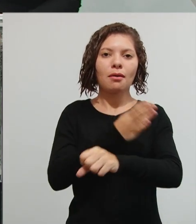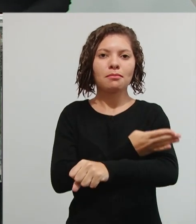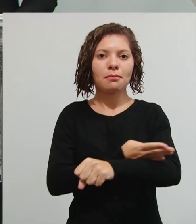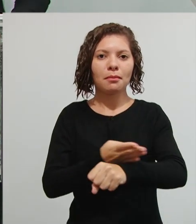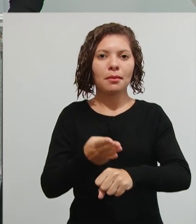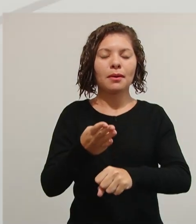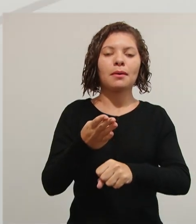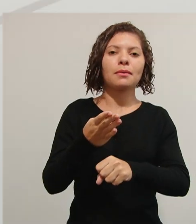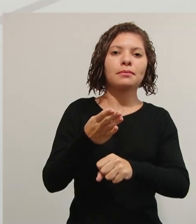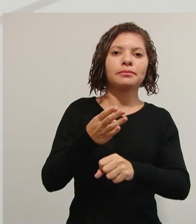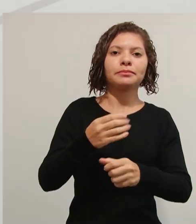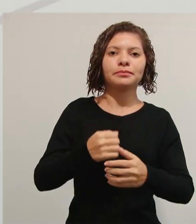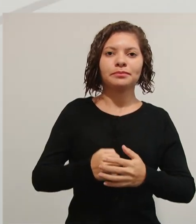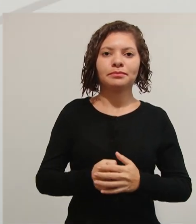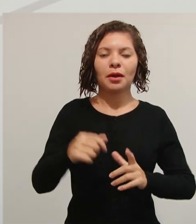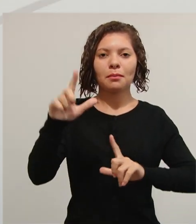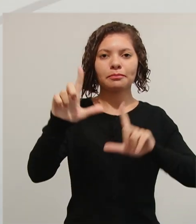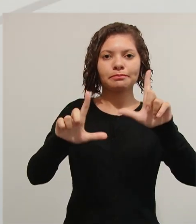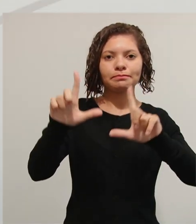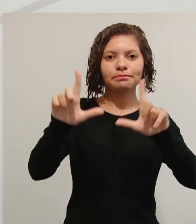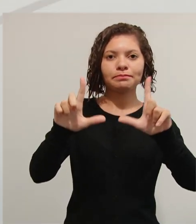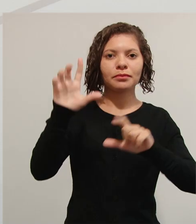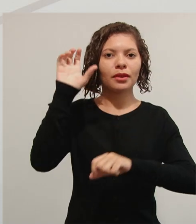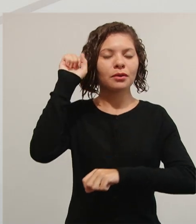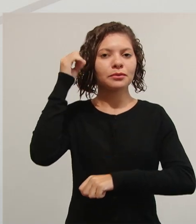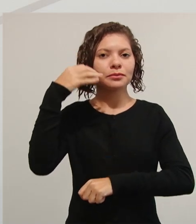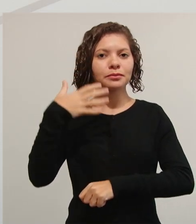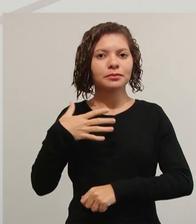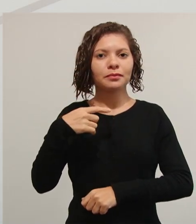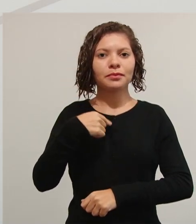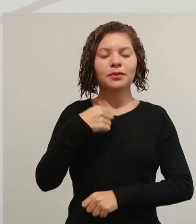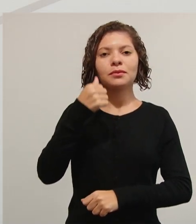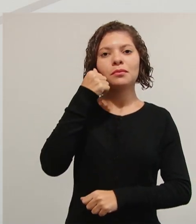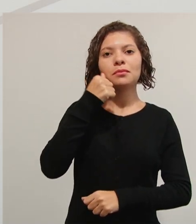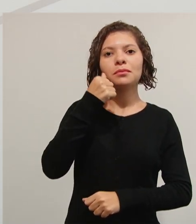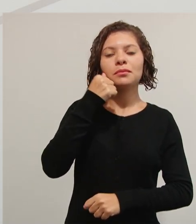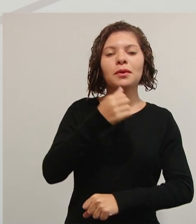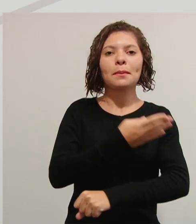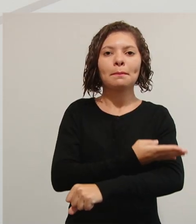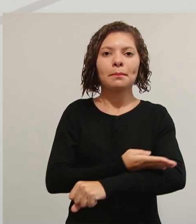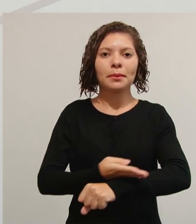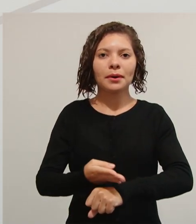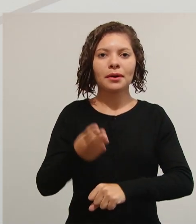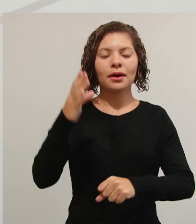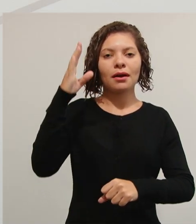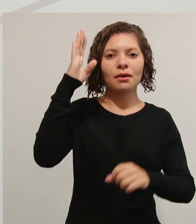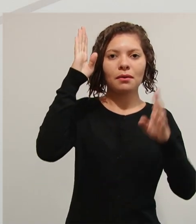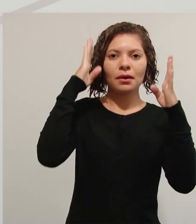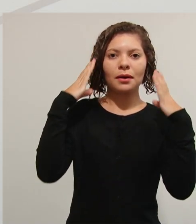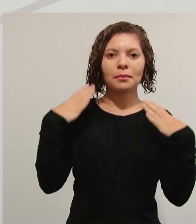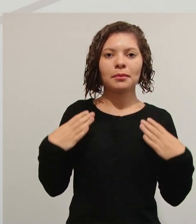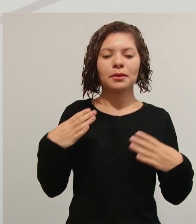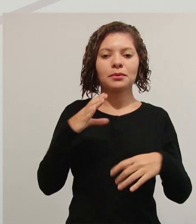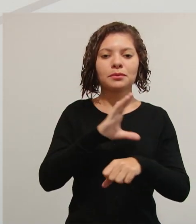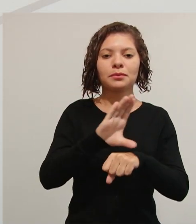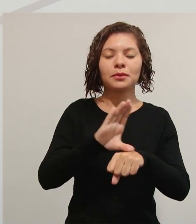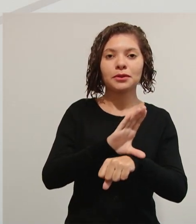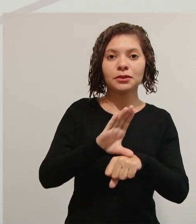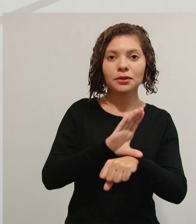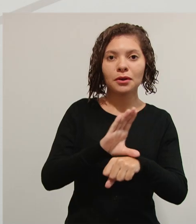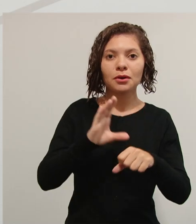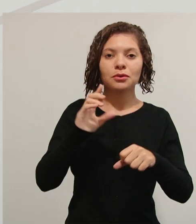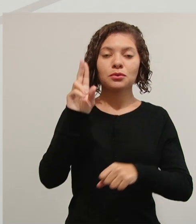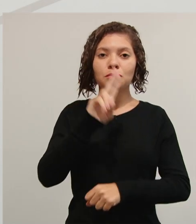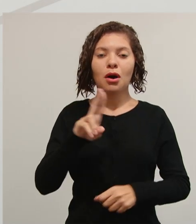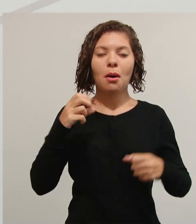audiodescrição? Bom, eu sou uma mulher branca, alta, dos cabelos castanhos claros, no comprimento médio, e estou usando um